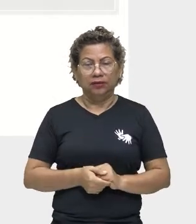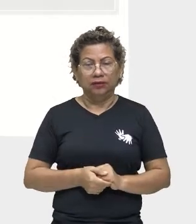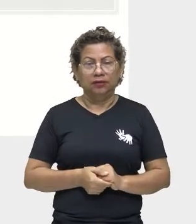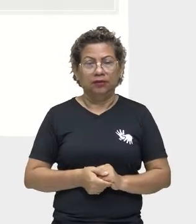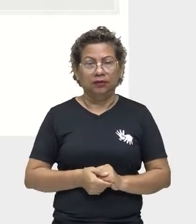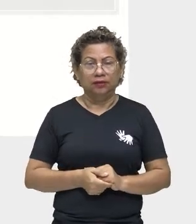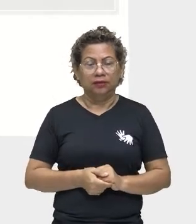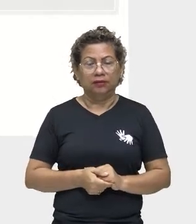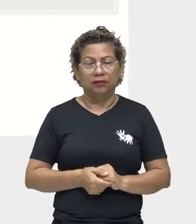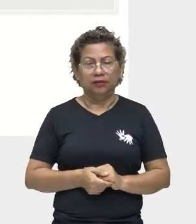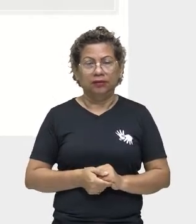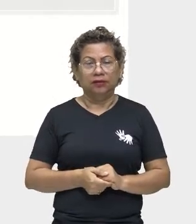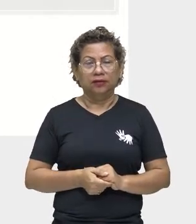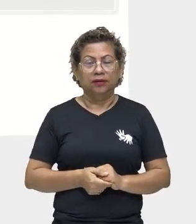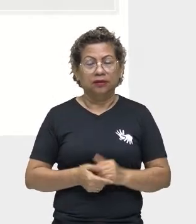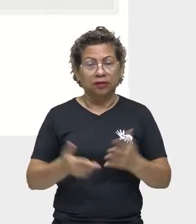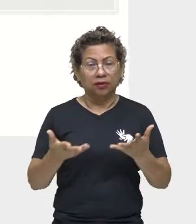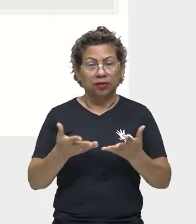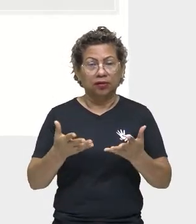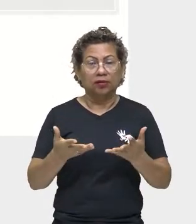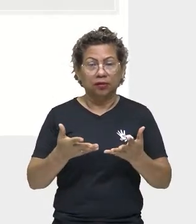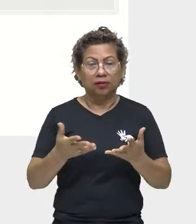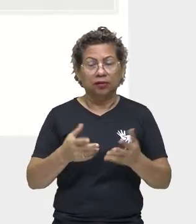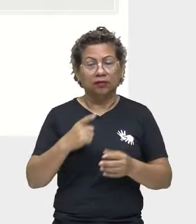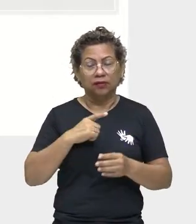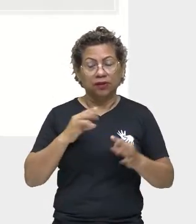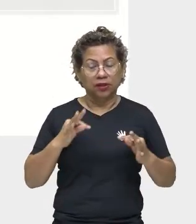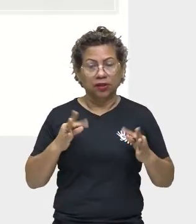ser igual a